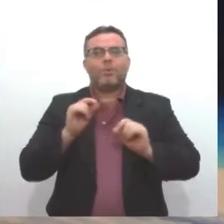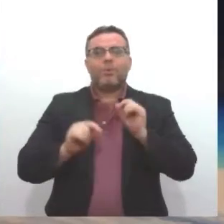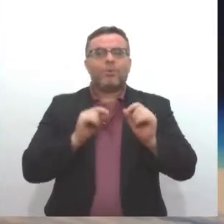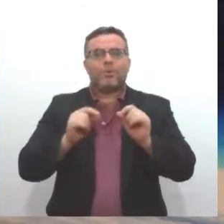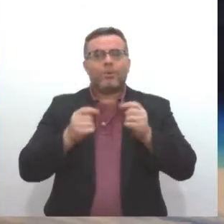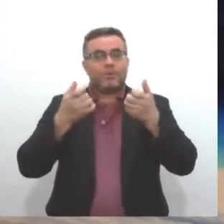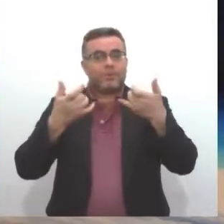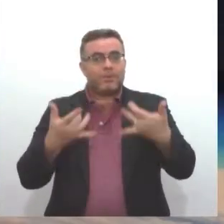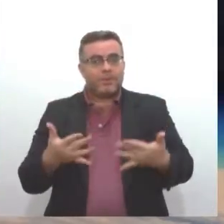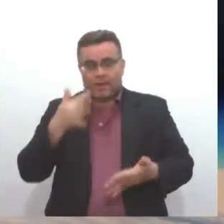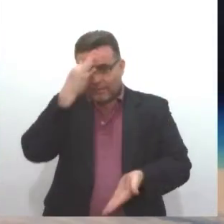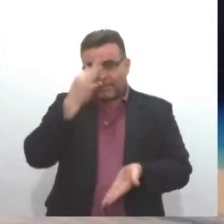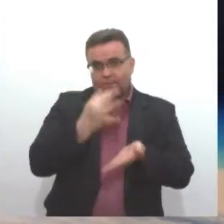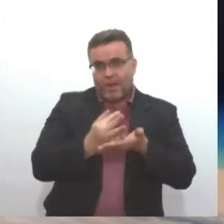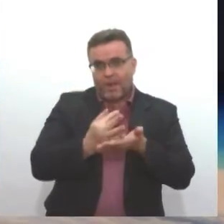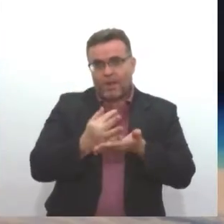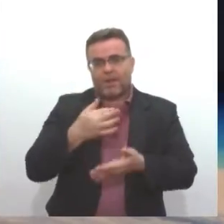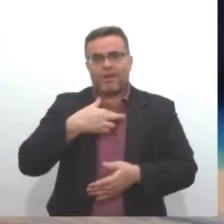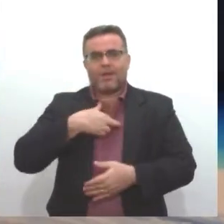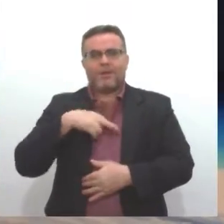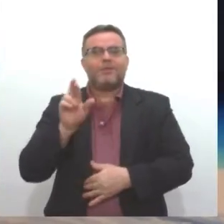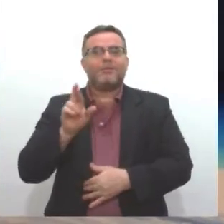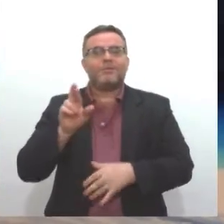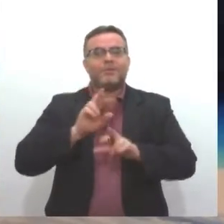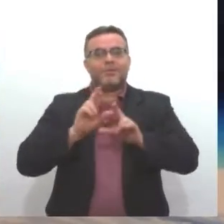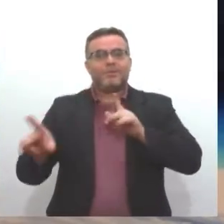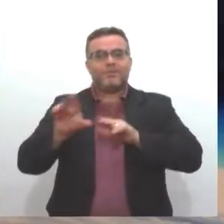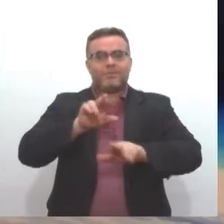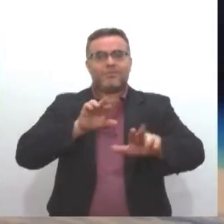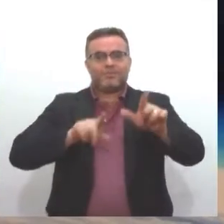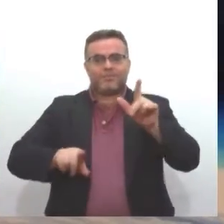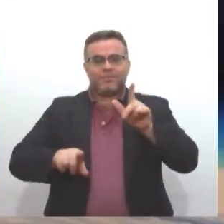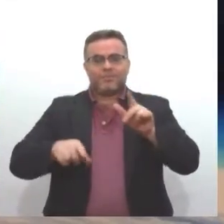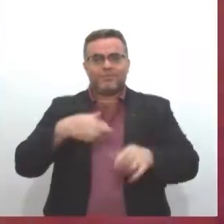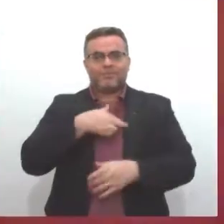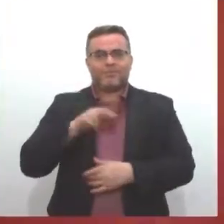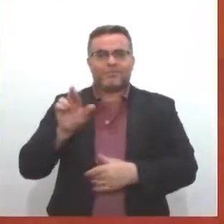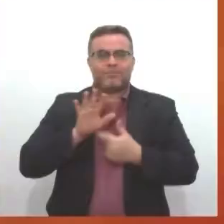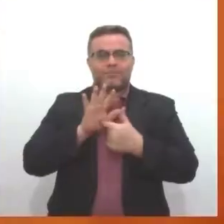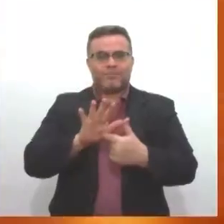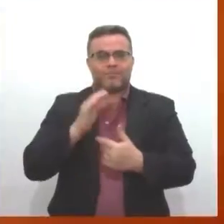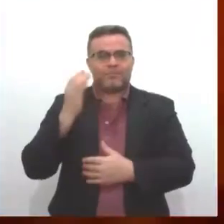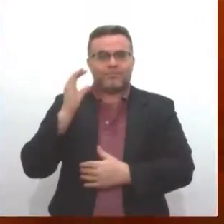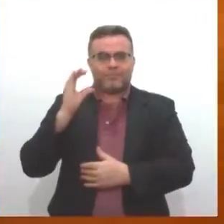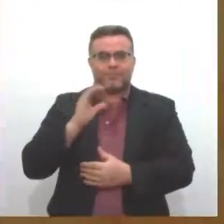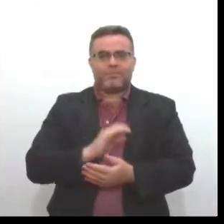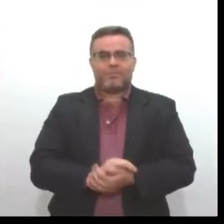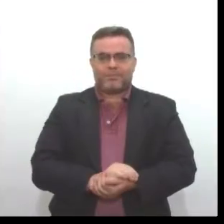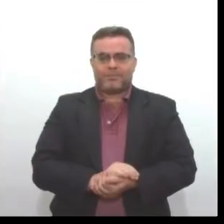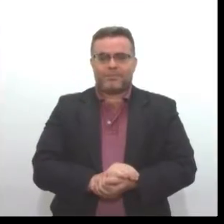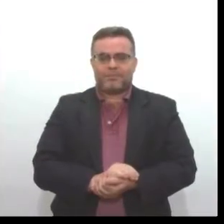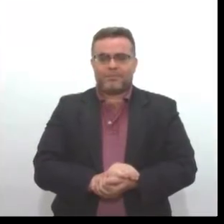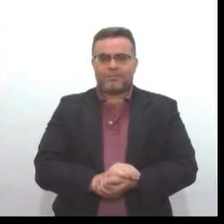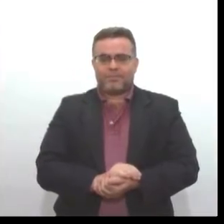fé e religião e as diferenças em relação à ciência.